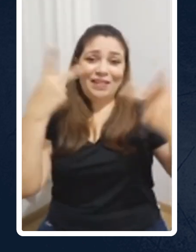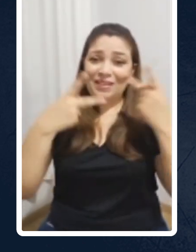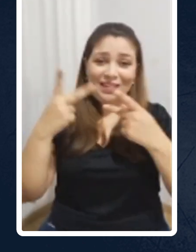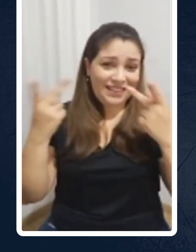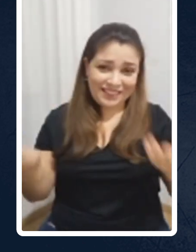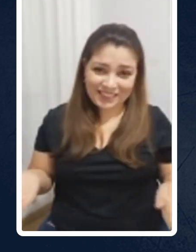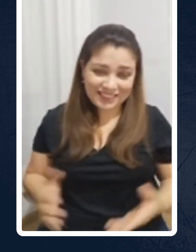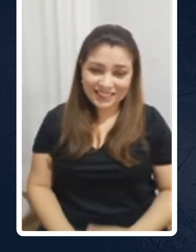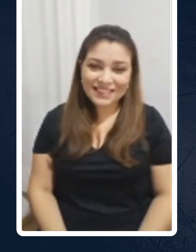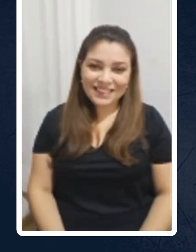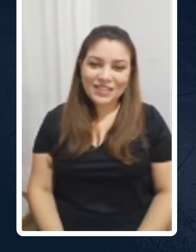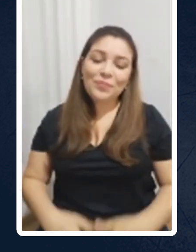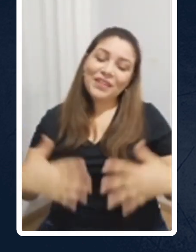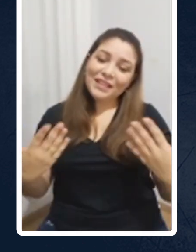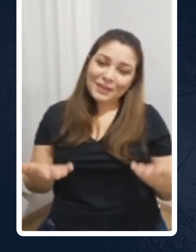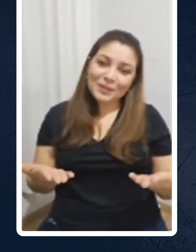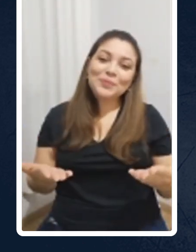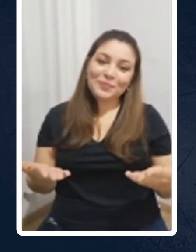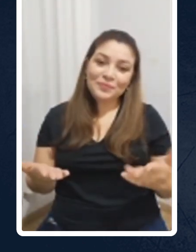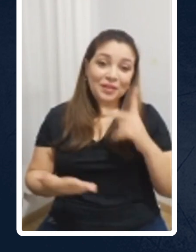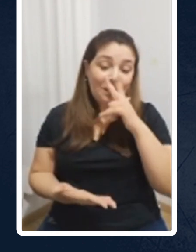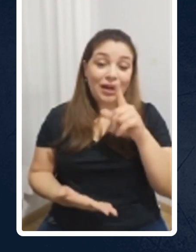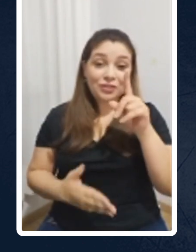Então, posso dizer que é até acelerador.